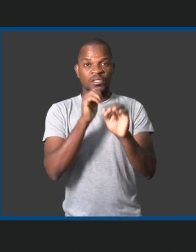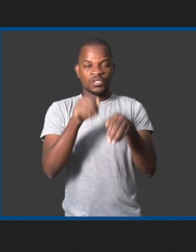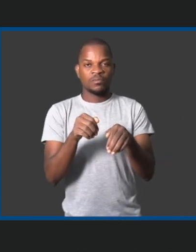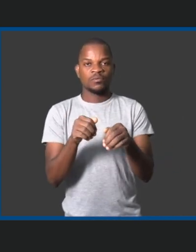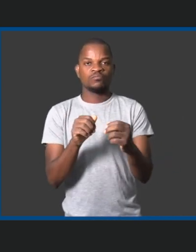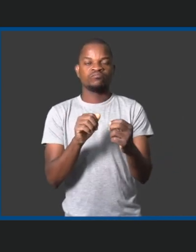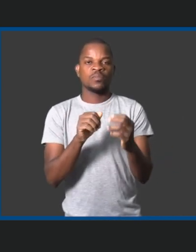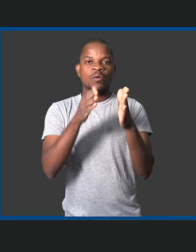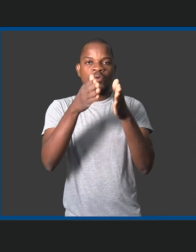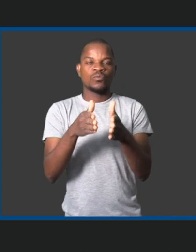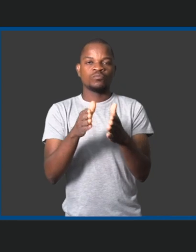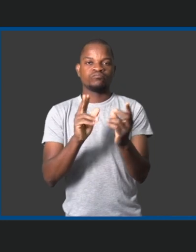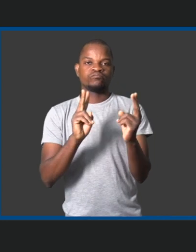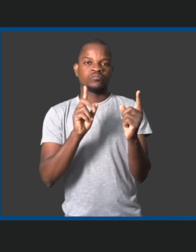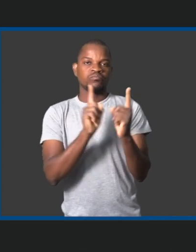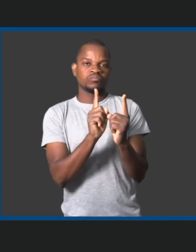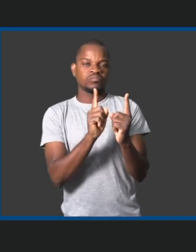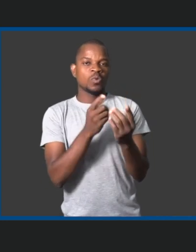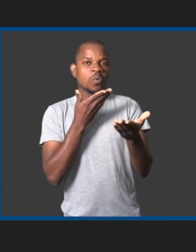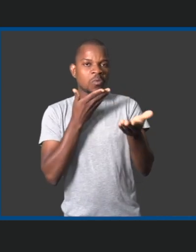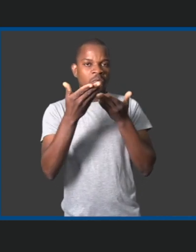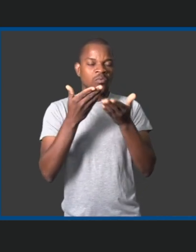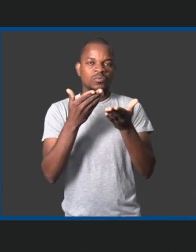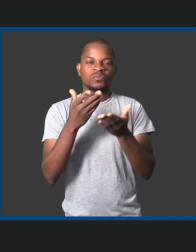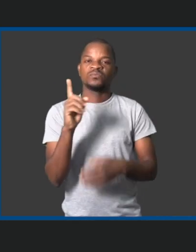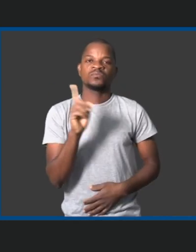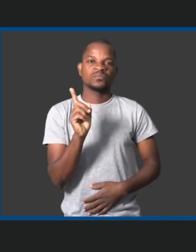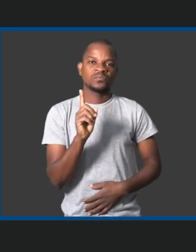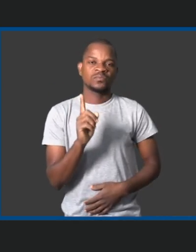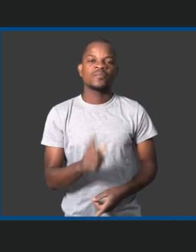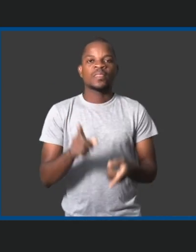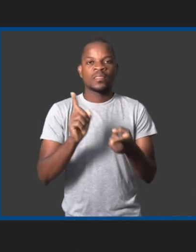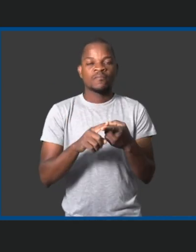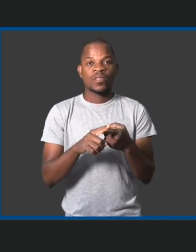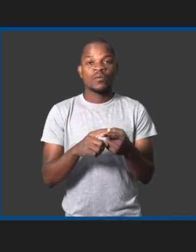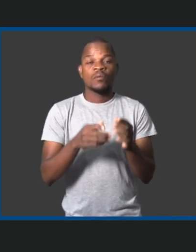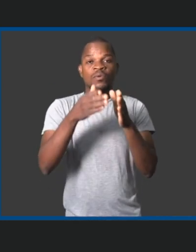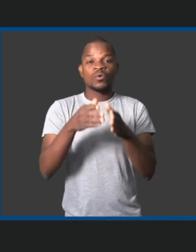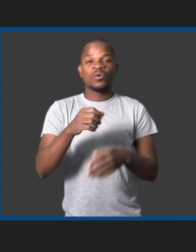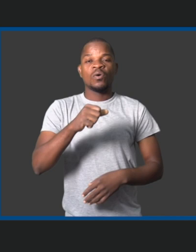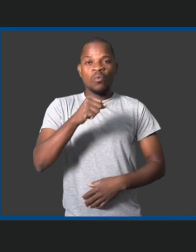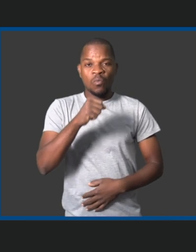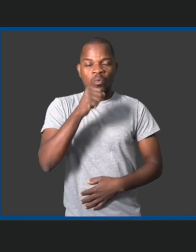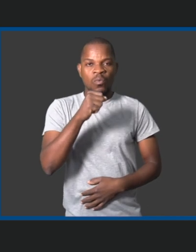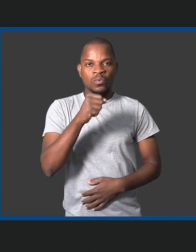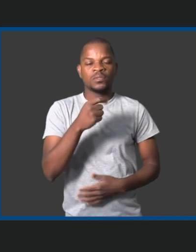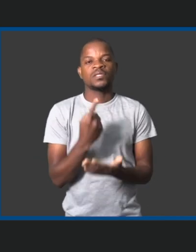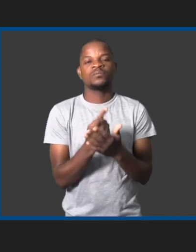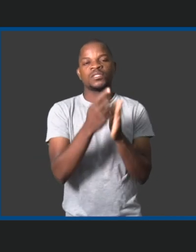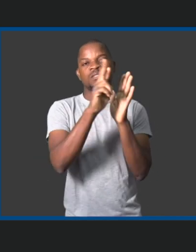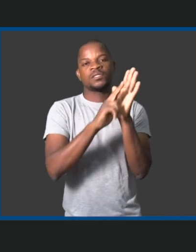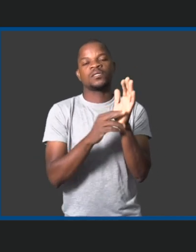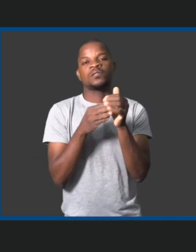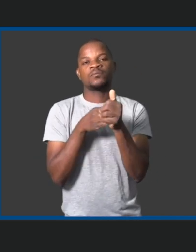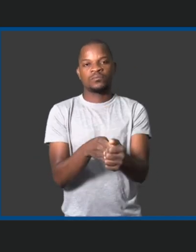no chapa, falar de frente em frente com as pessoas. A pessoa que tiver a tossir tem que ter etiqueta da tosse,